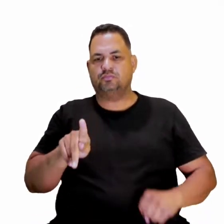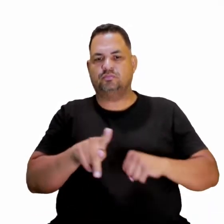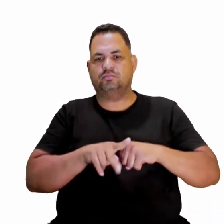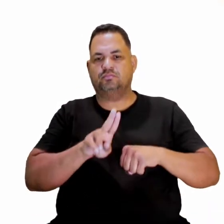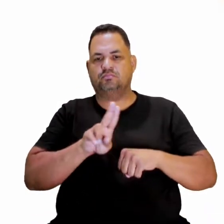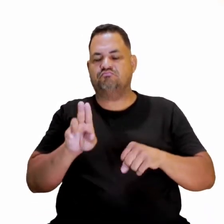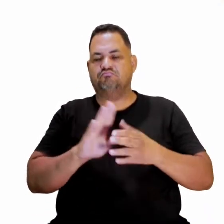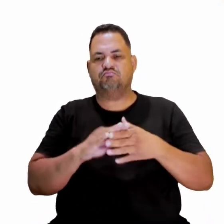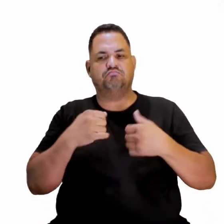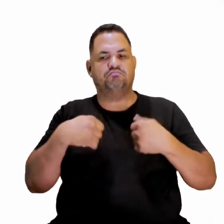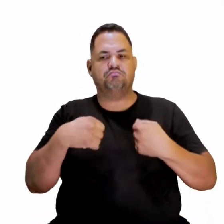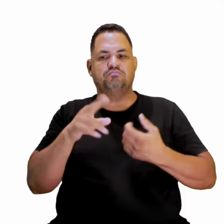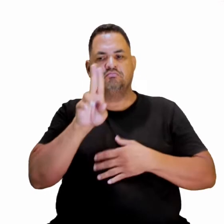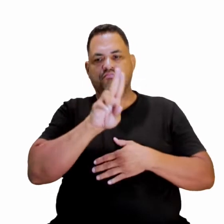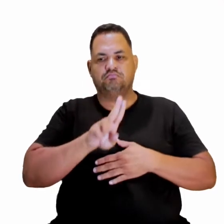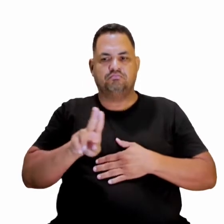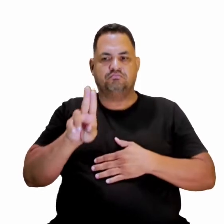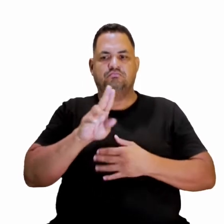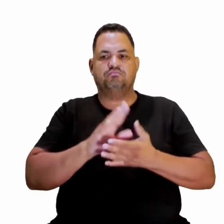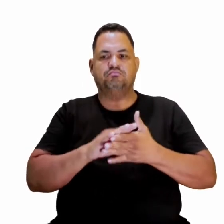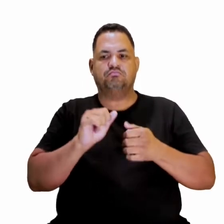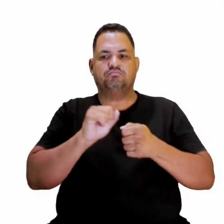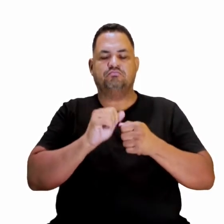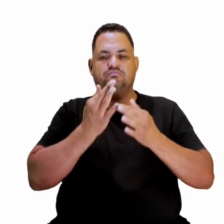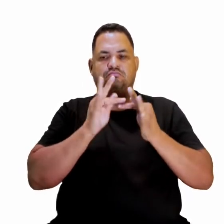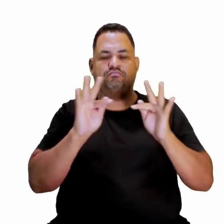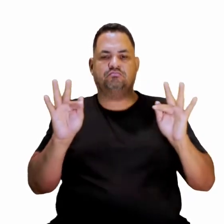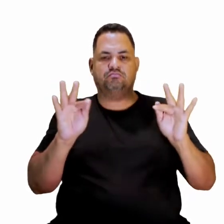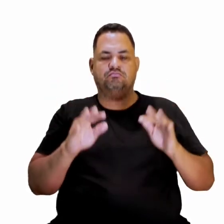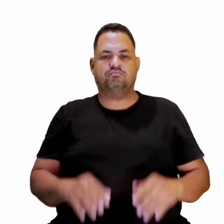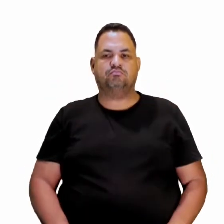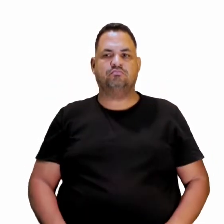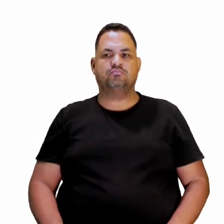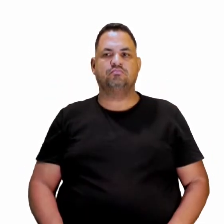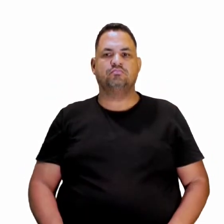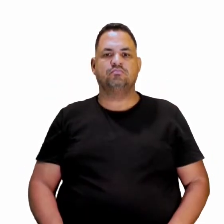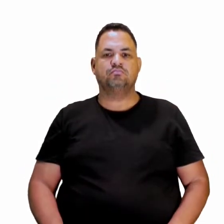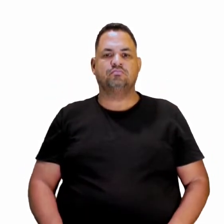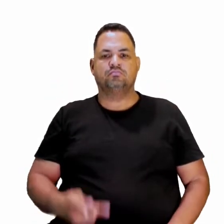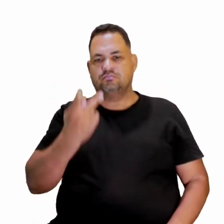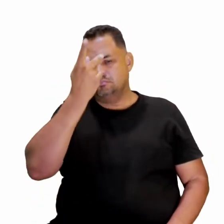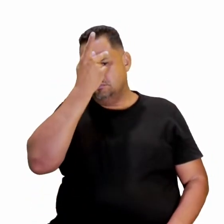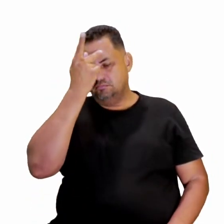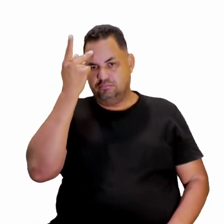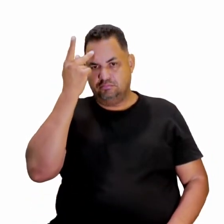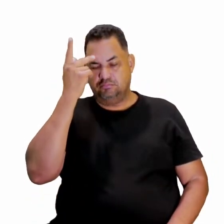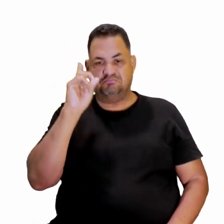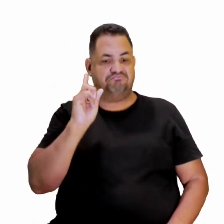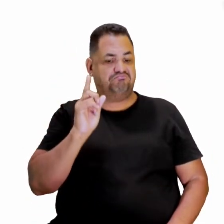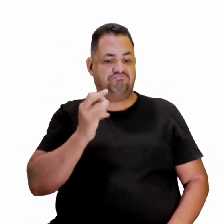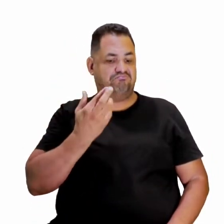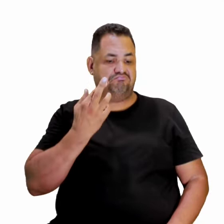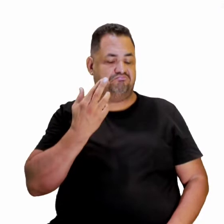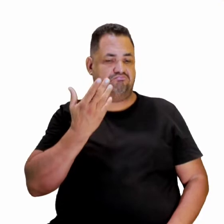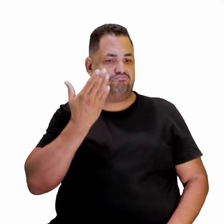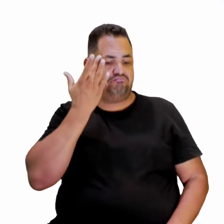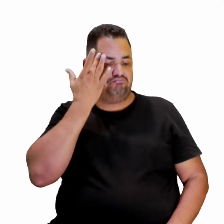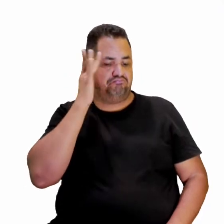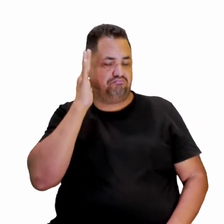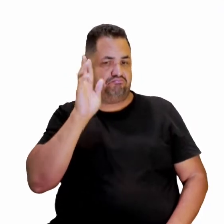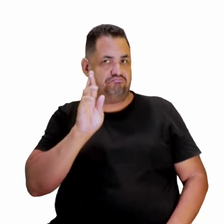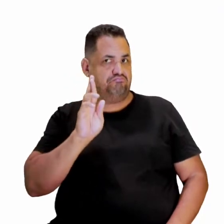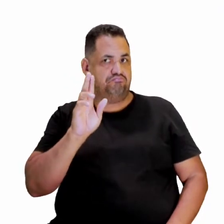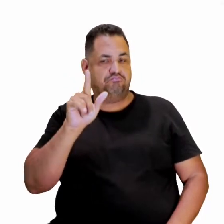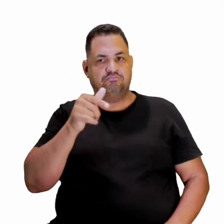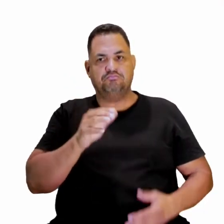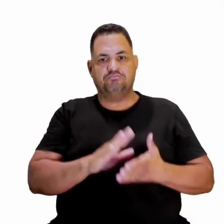nem sempre precisa usar um pronome pessoal para fazer uma frase em inglês, para deixar bem claro. Então, a pessoa, não sei quem é, pode ser um homem, uma mulher, uma criança,